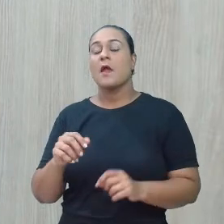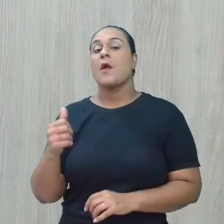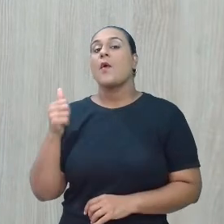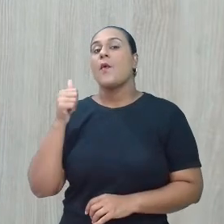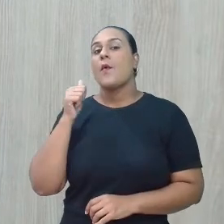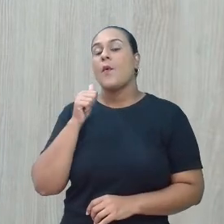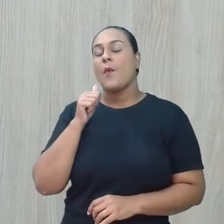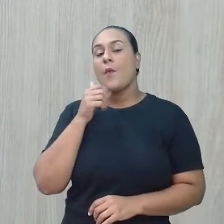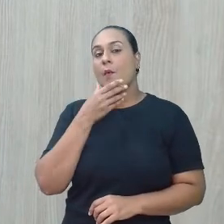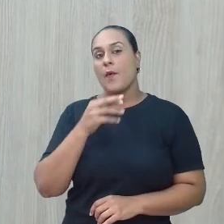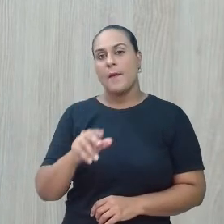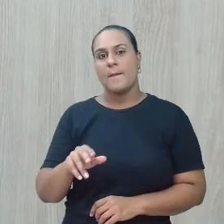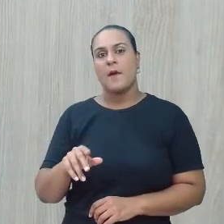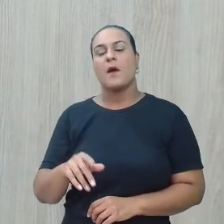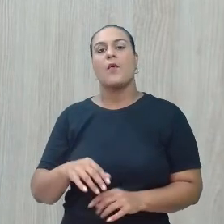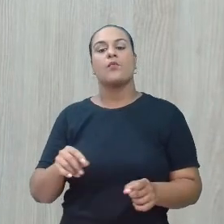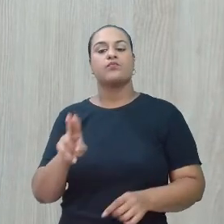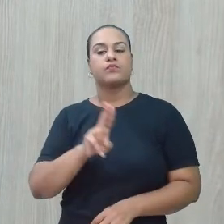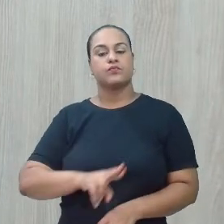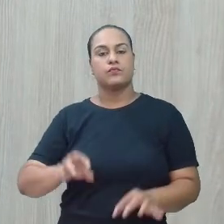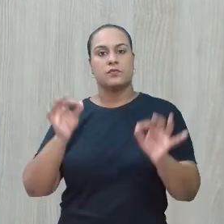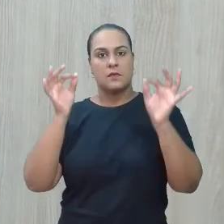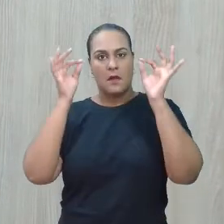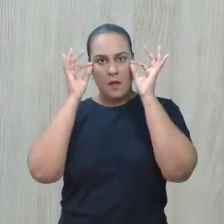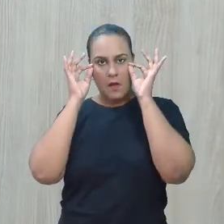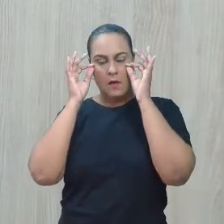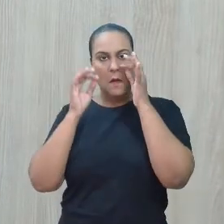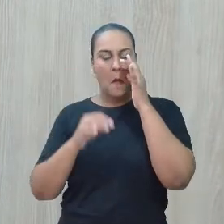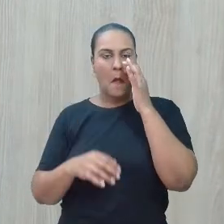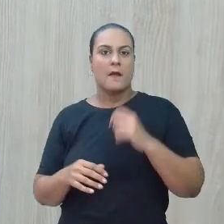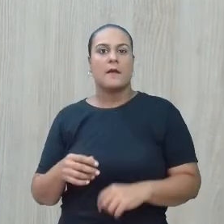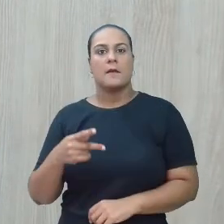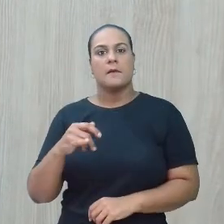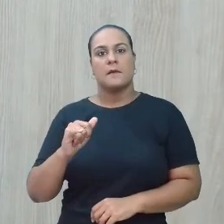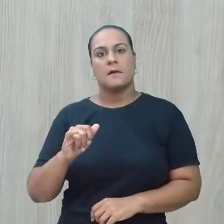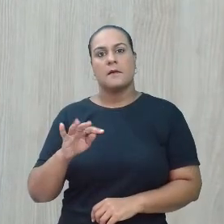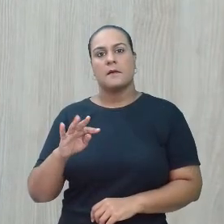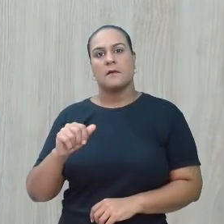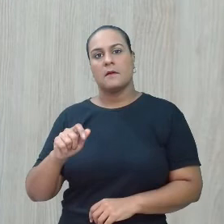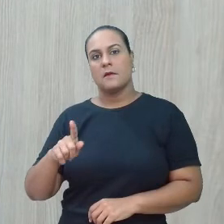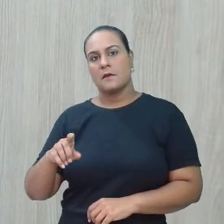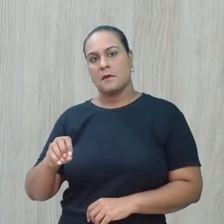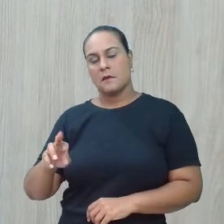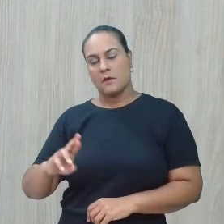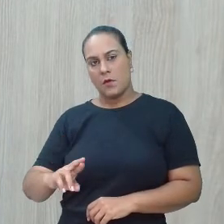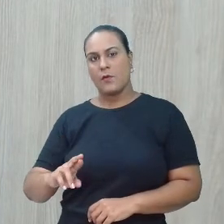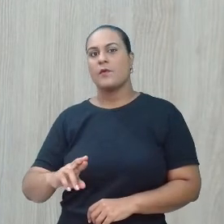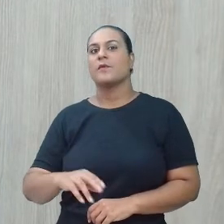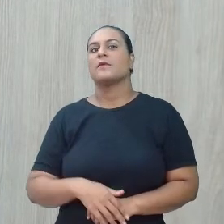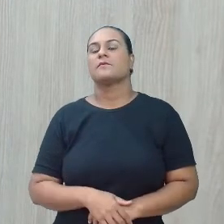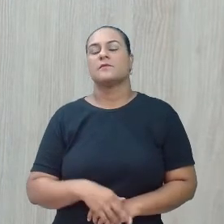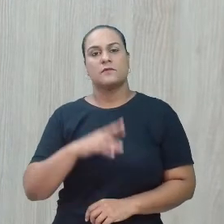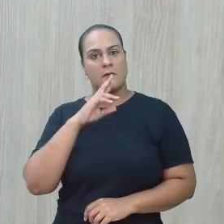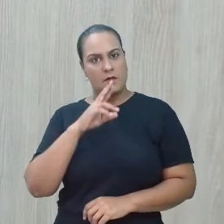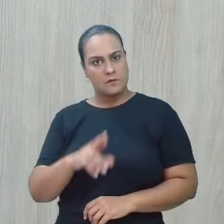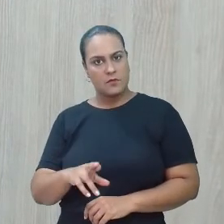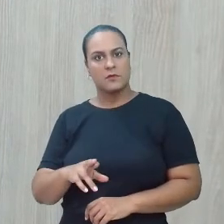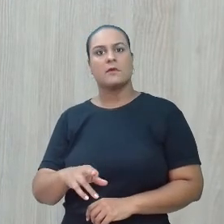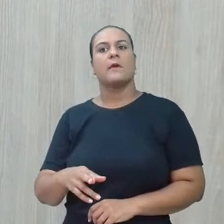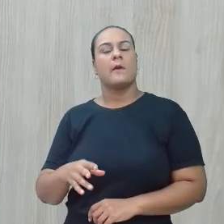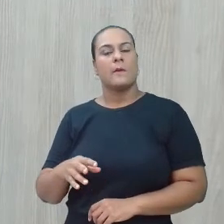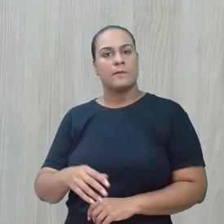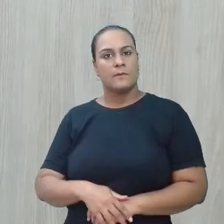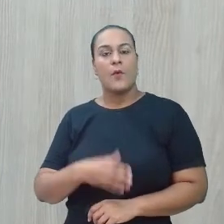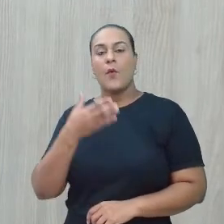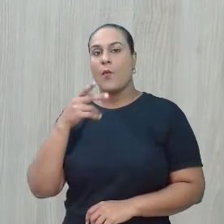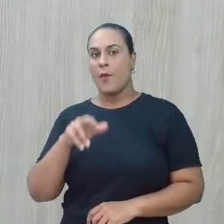miopia, usa óculos, né? Pitágoras, o amigo tem miopia. Arthur já ouviu falar de miopia.